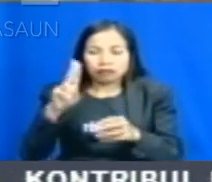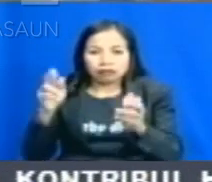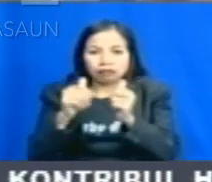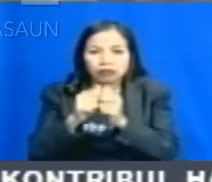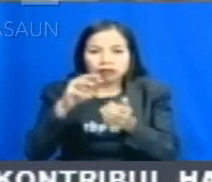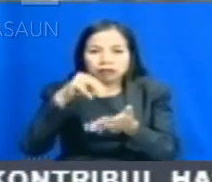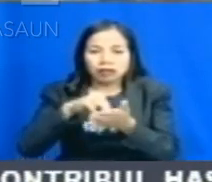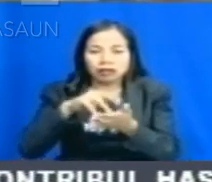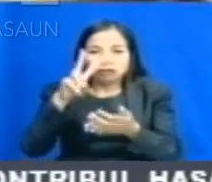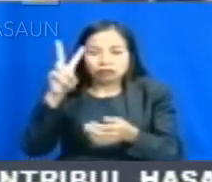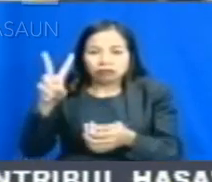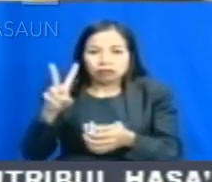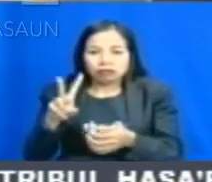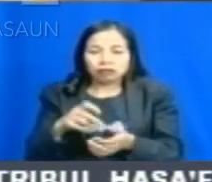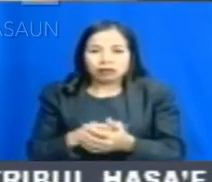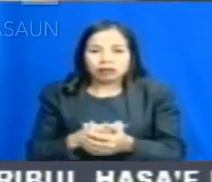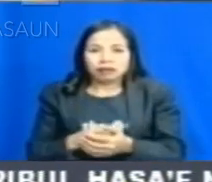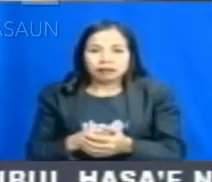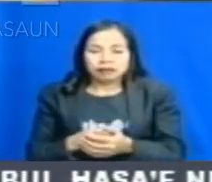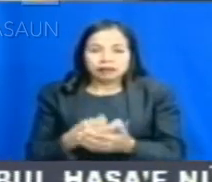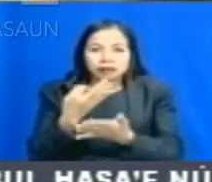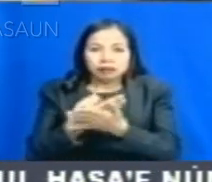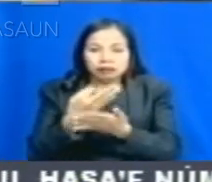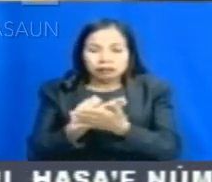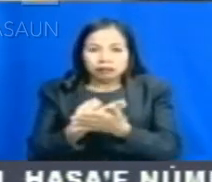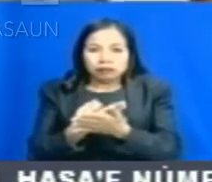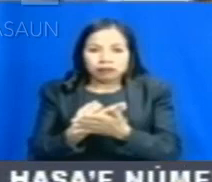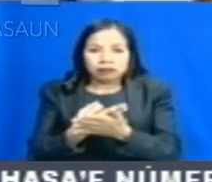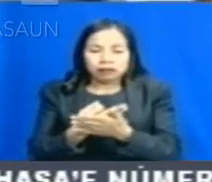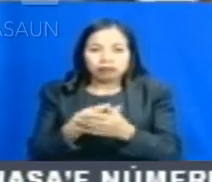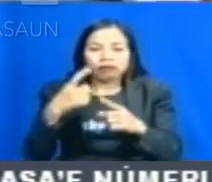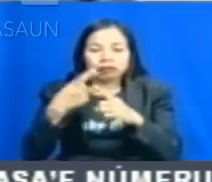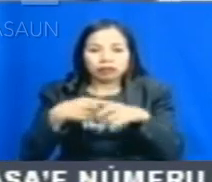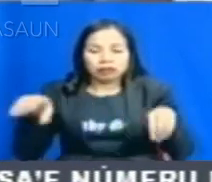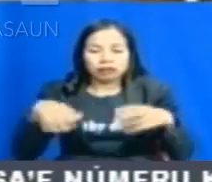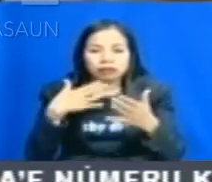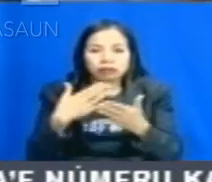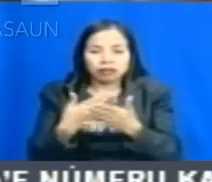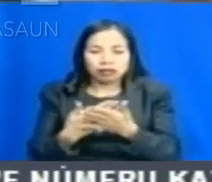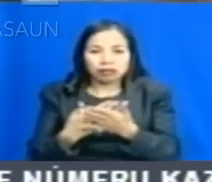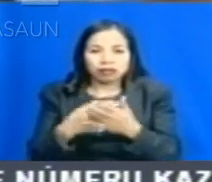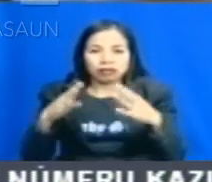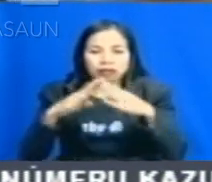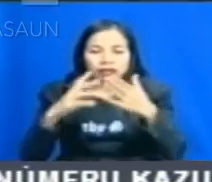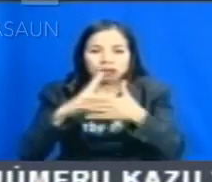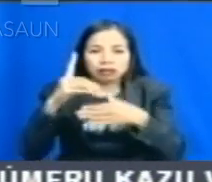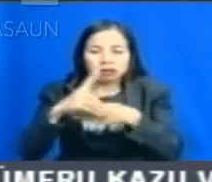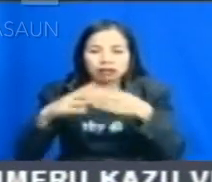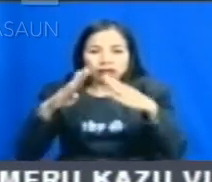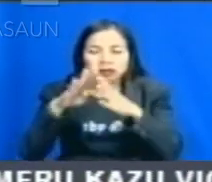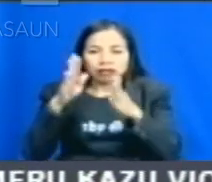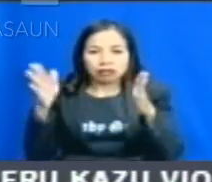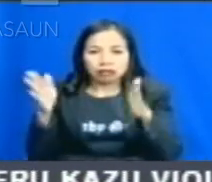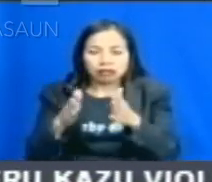hamutuk 1 milhão rua resing ho categorio salário no vencimento, bem serviço, capital desenvolvimento, capital menor